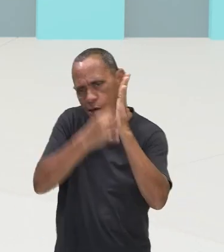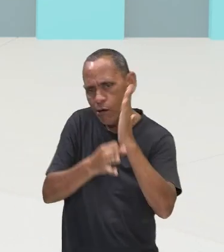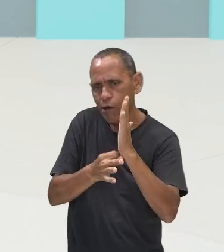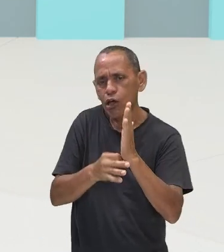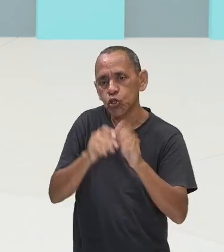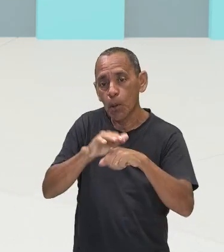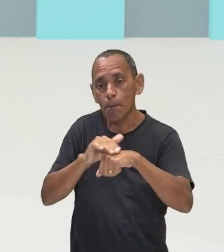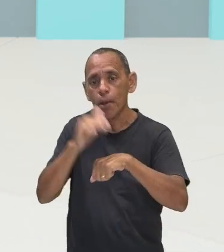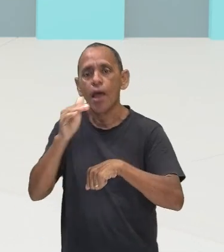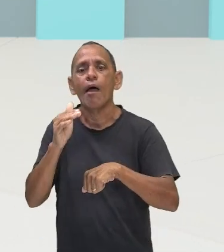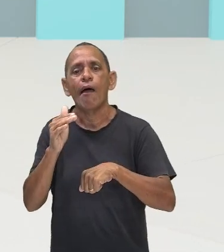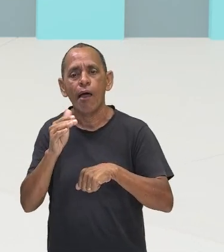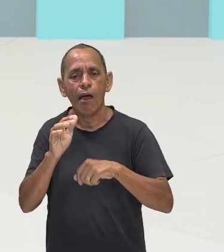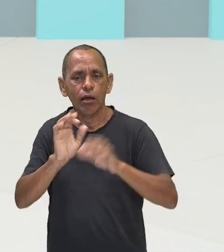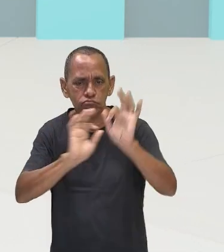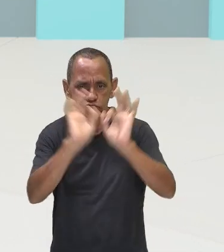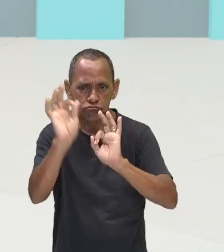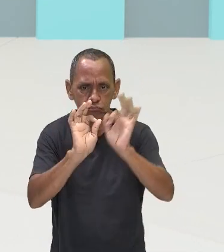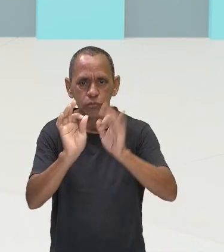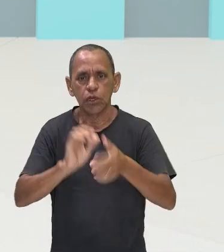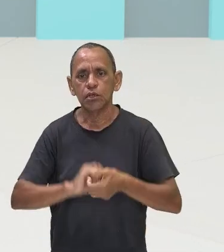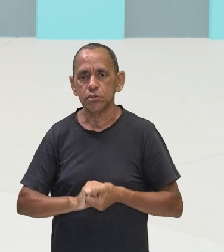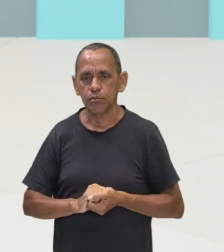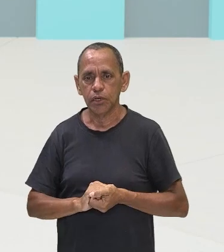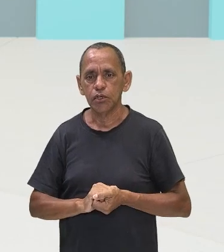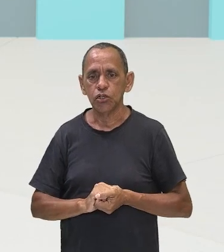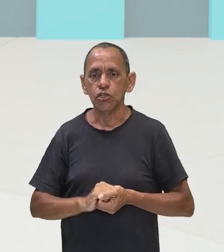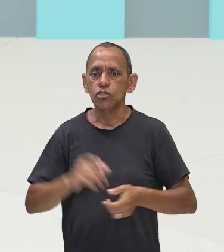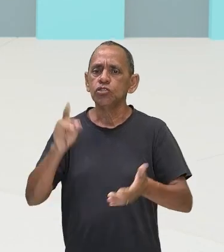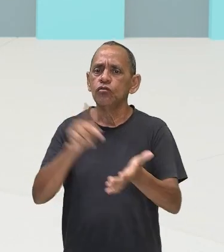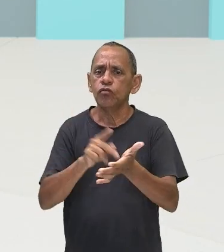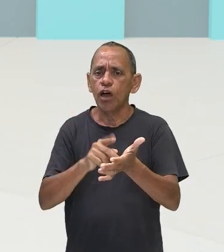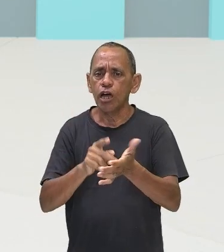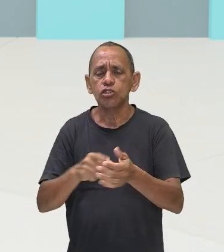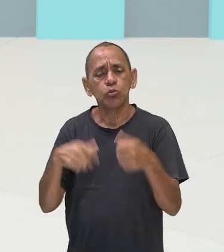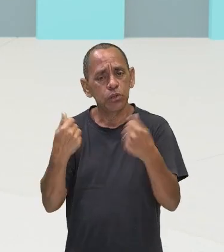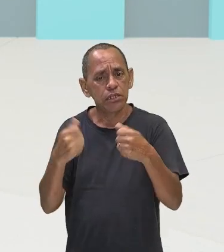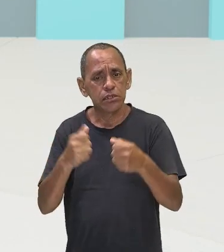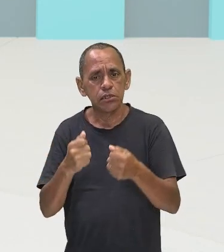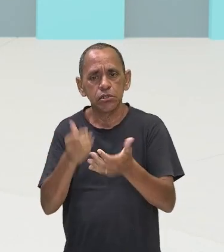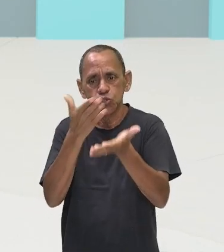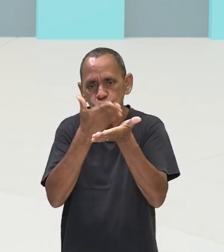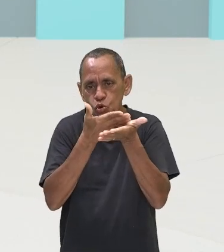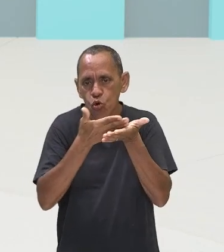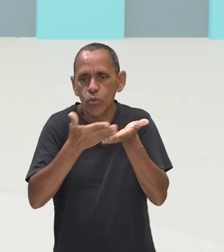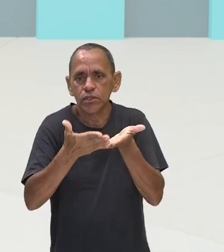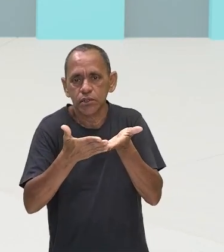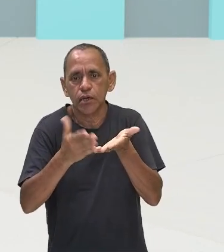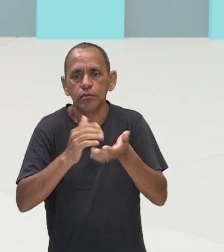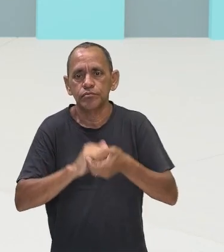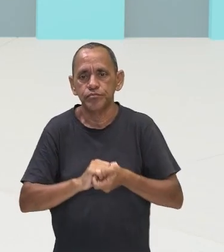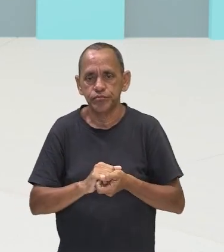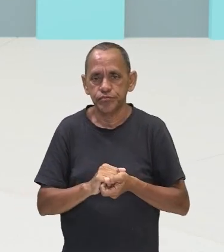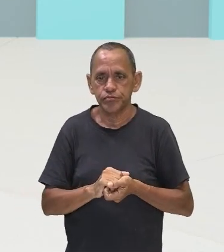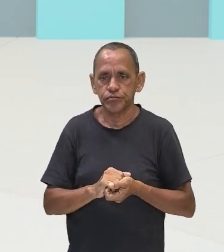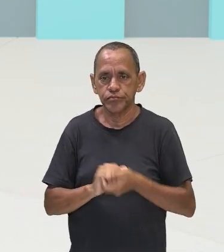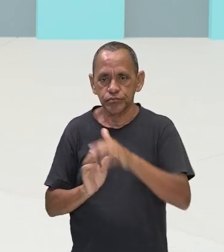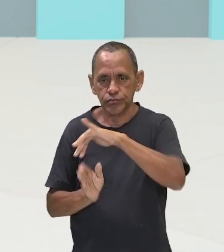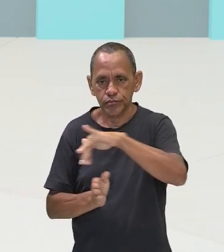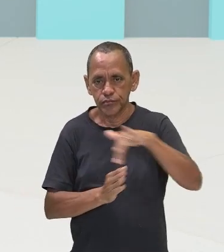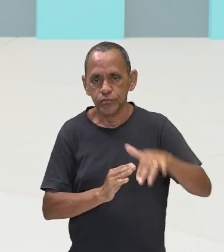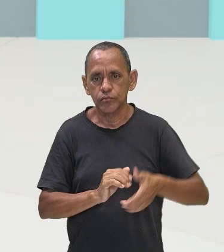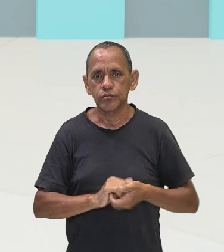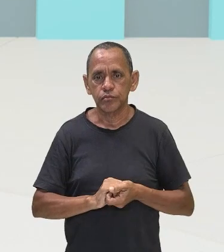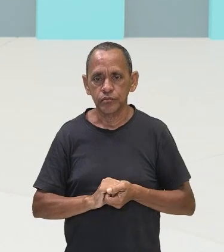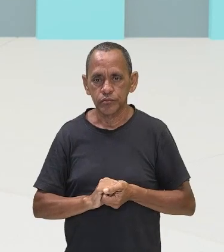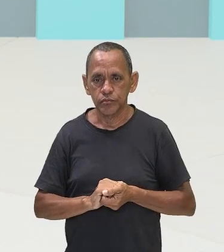você introduzir o seu parágrafo, fazer uma declaração inicial, ok? Vejamos a próxima situação. A próxima situação é